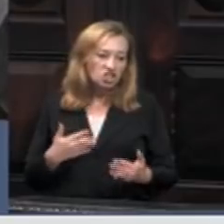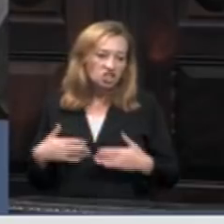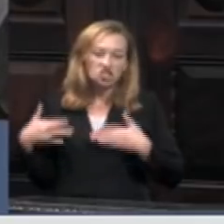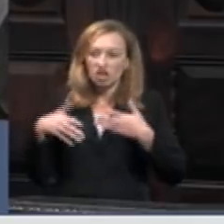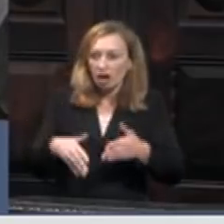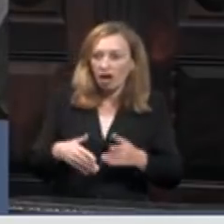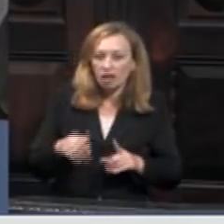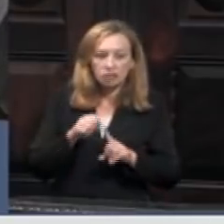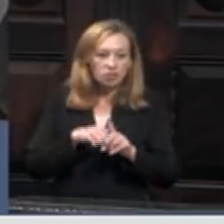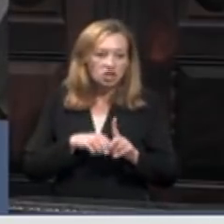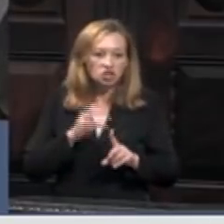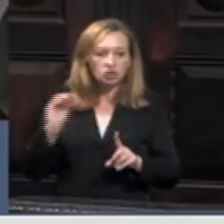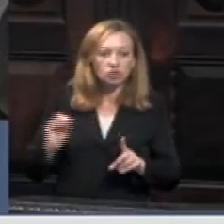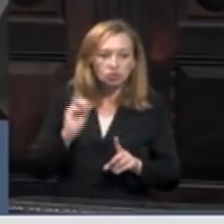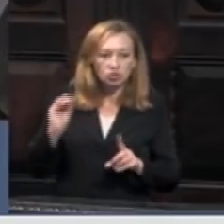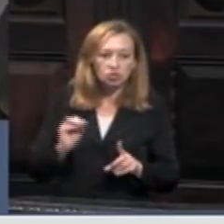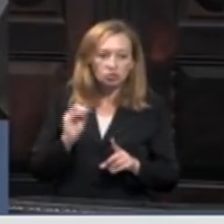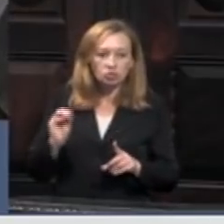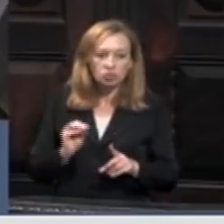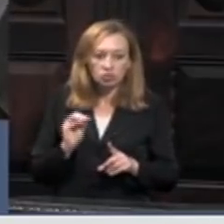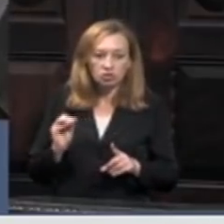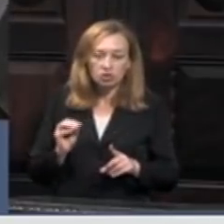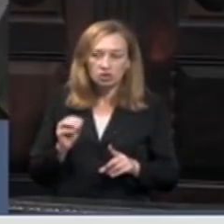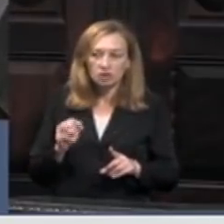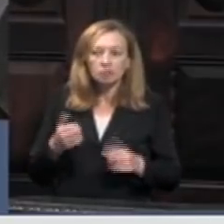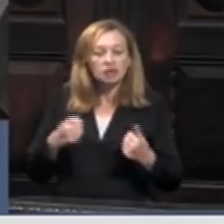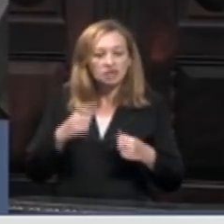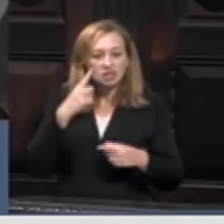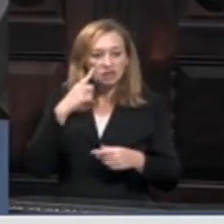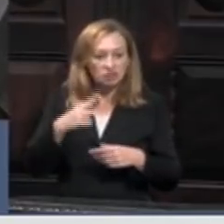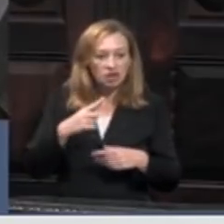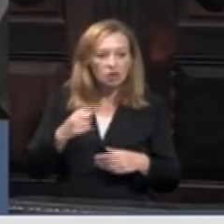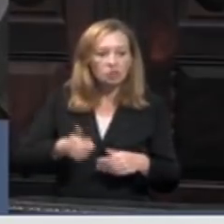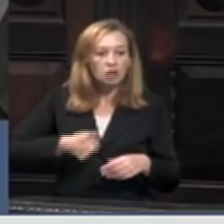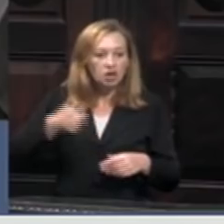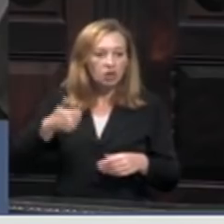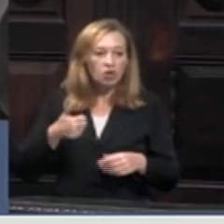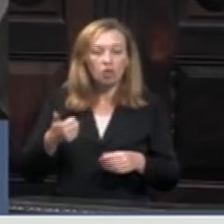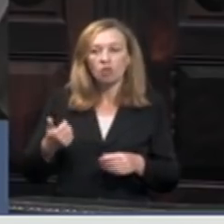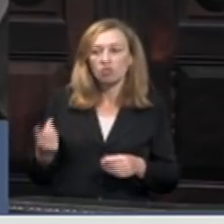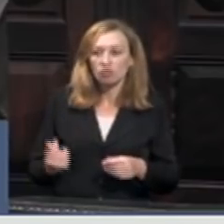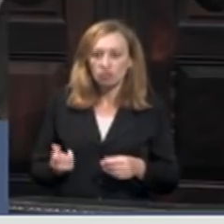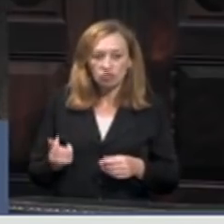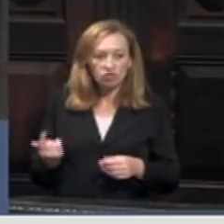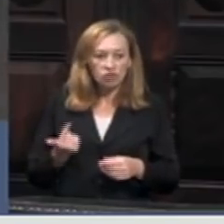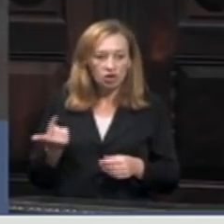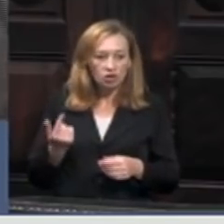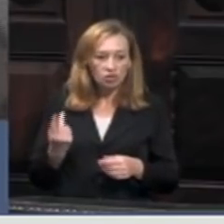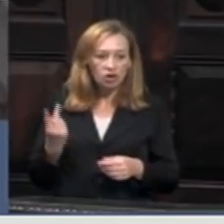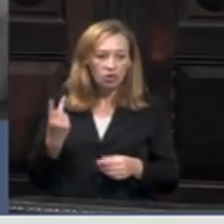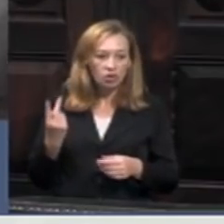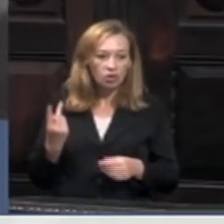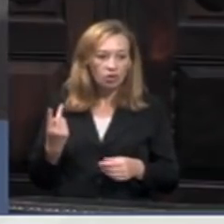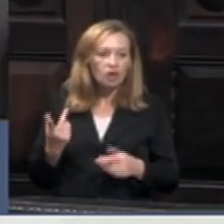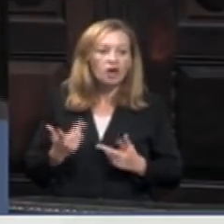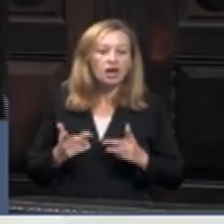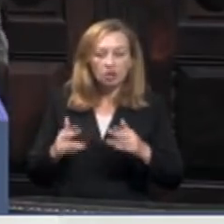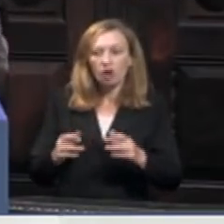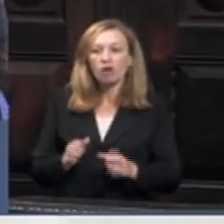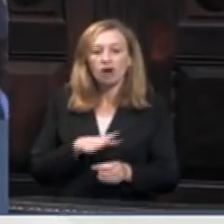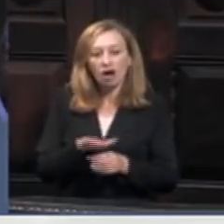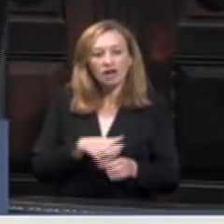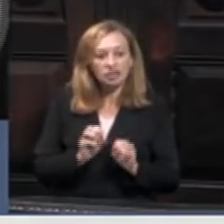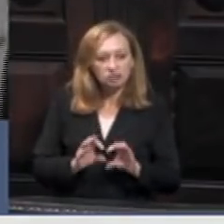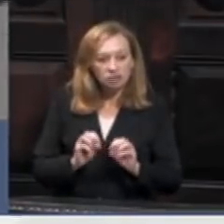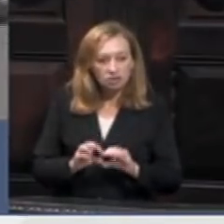investido uma parcela mínima do orçamento. É o caso da saúde e da educação. Então é um debate importante para o parlamento fazer.